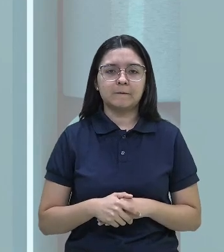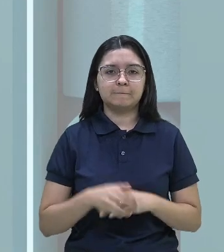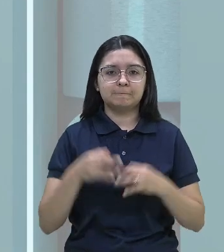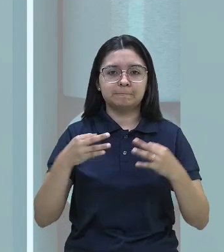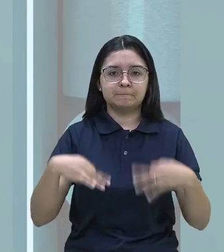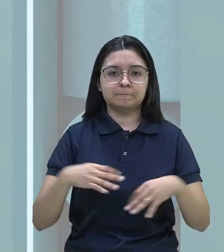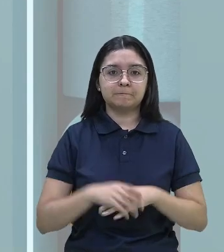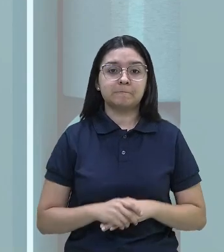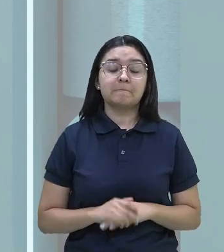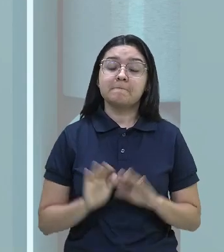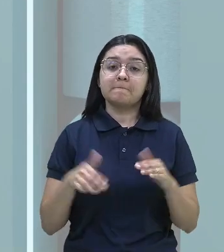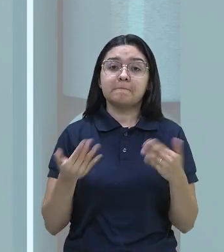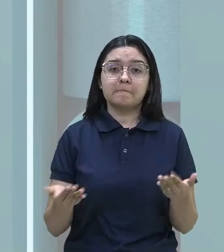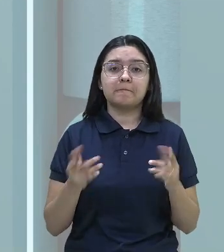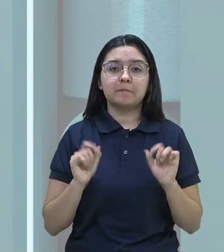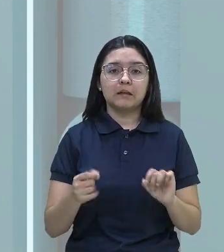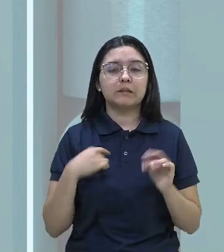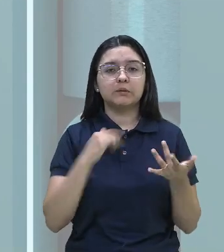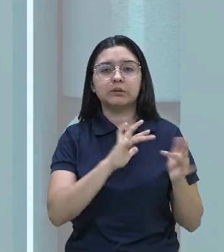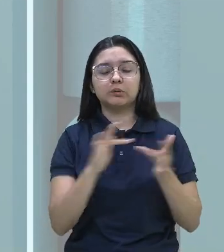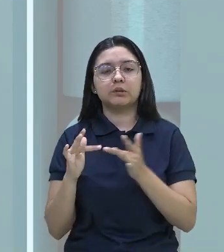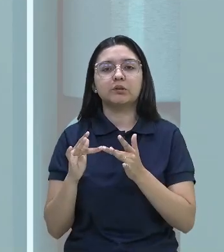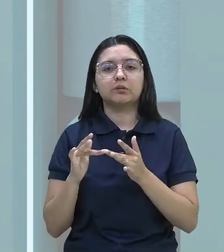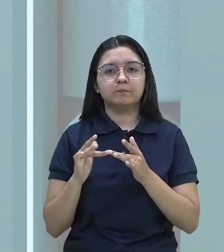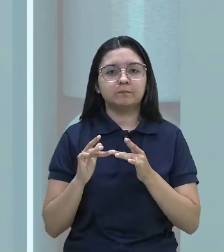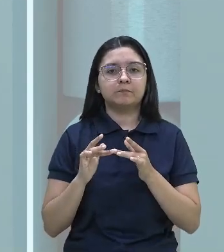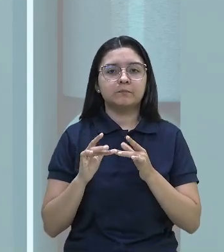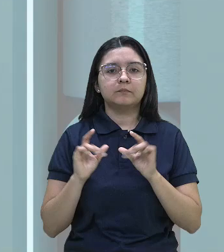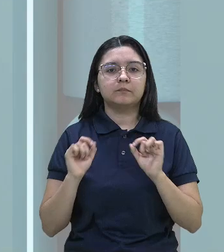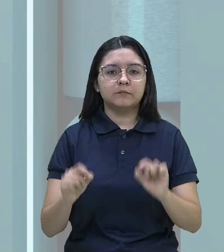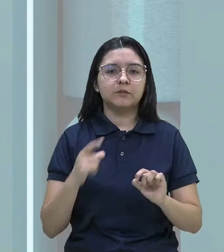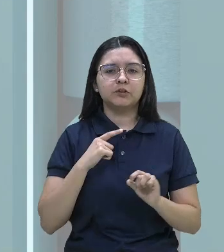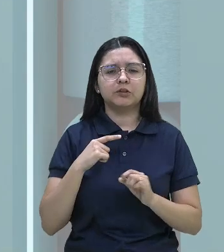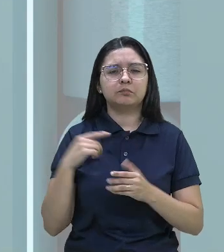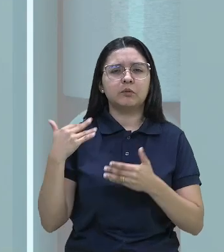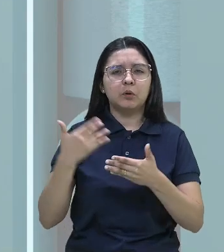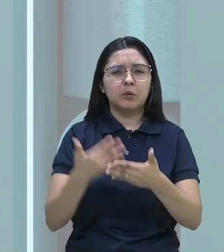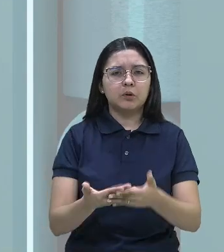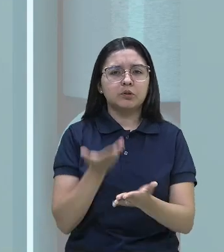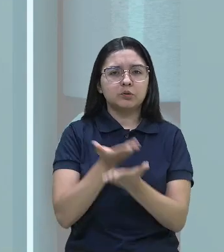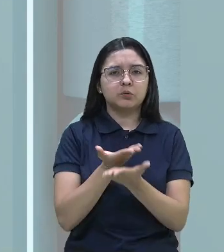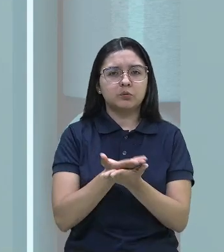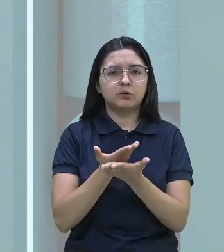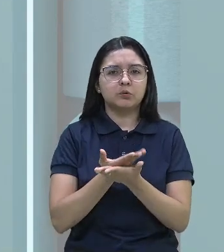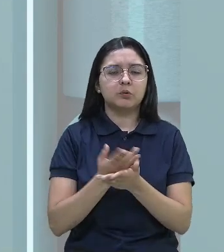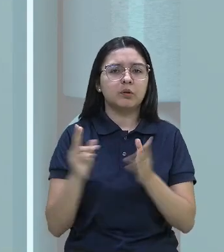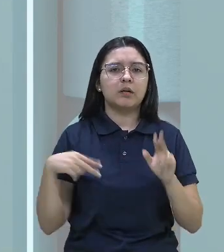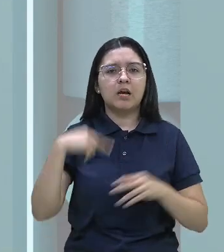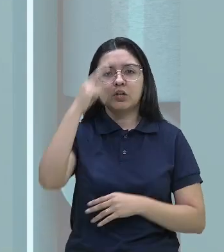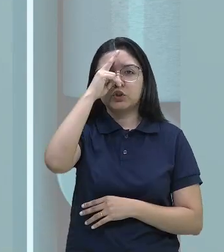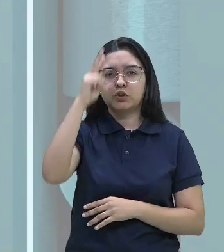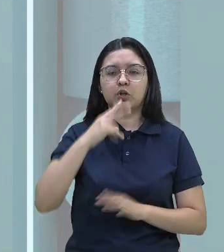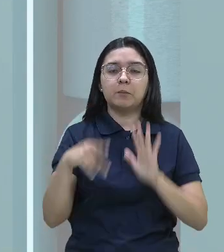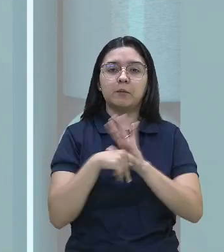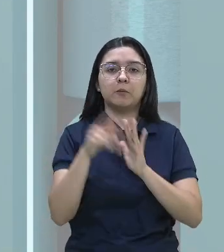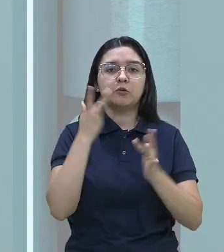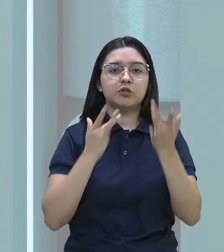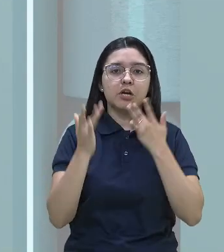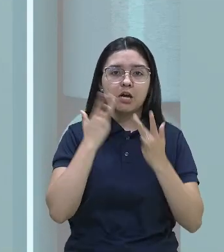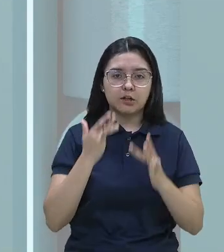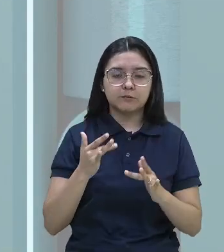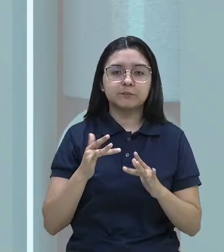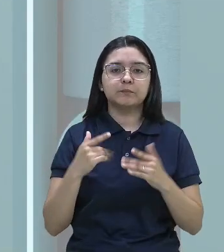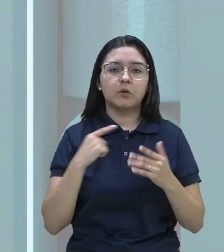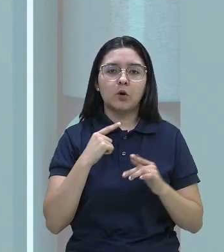certo? Então, dentro desse contexto, nós fizemos essa trajetória que traz a questão da história do teatro